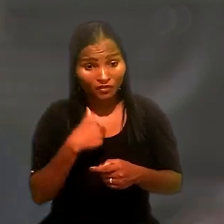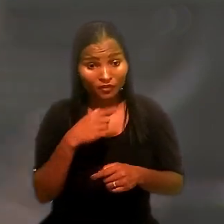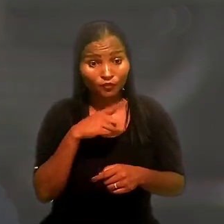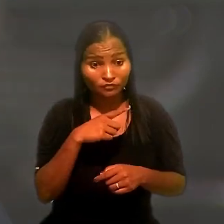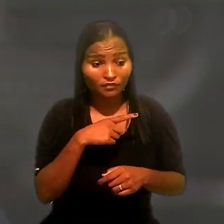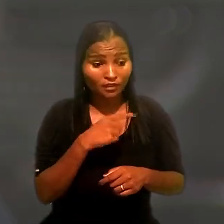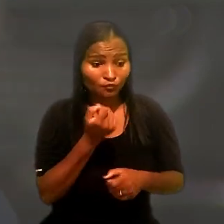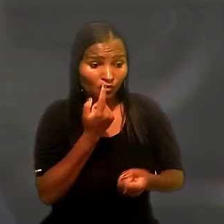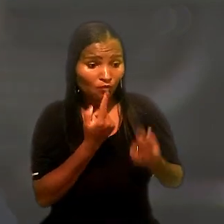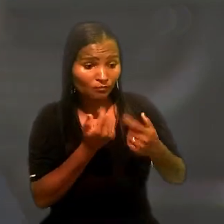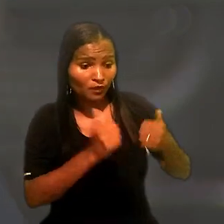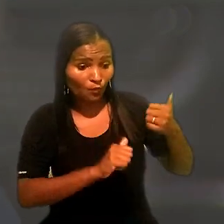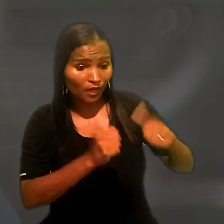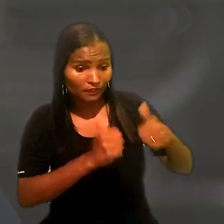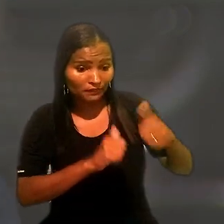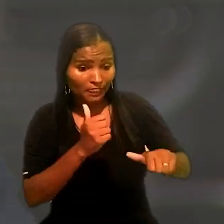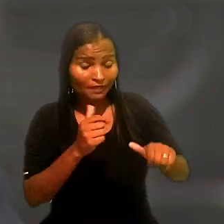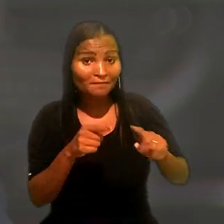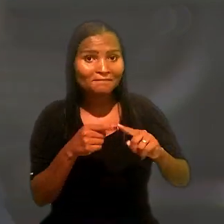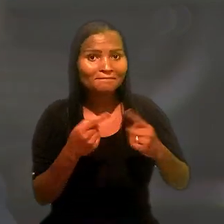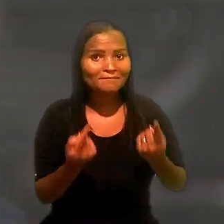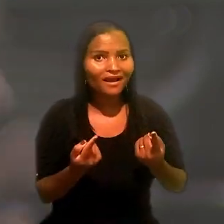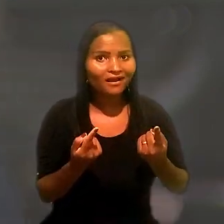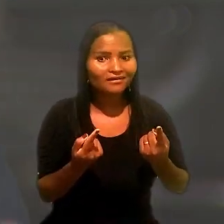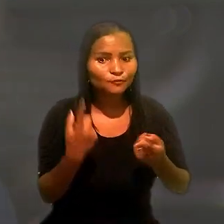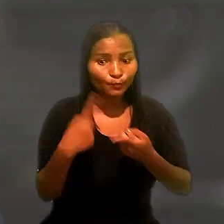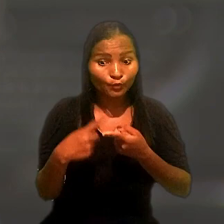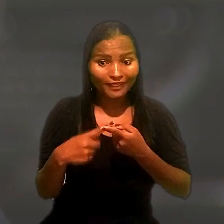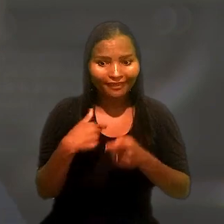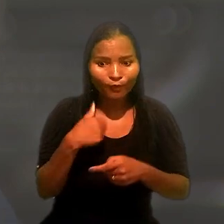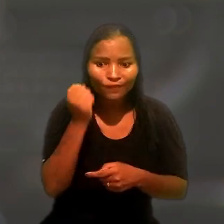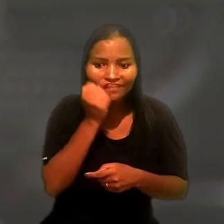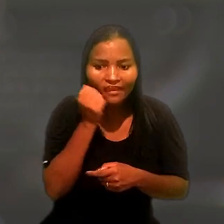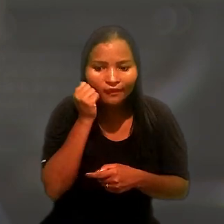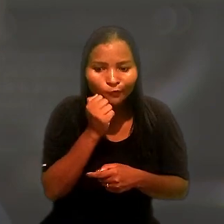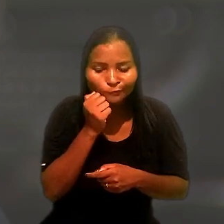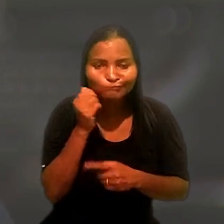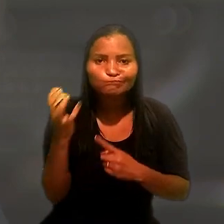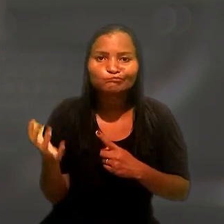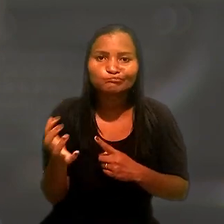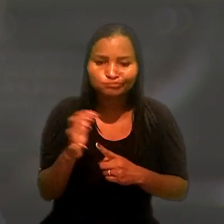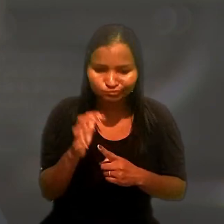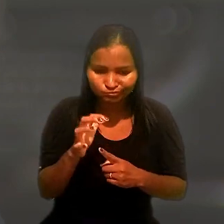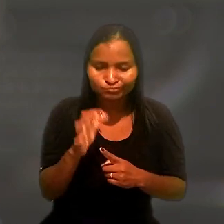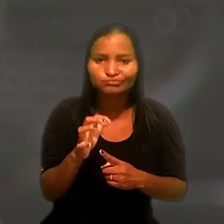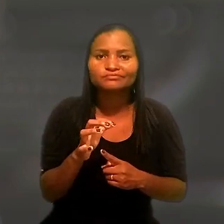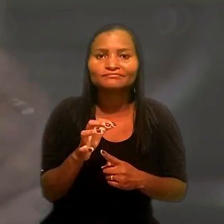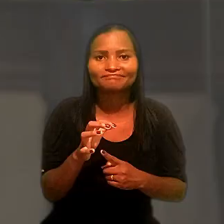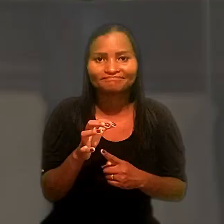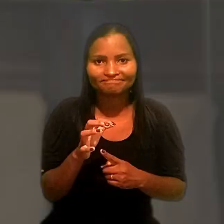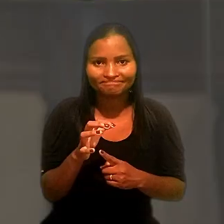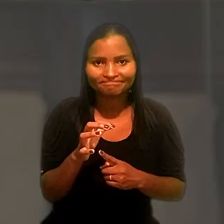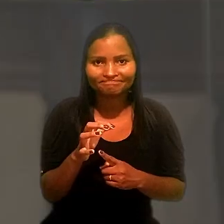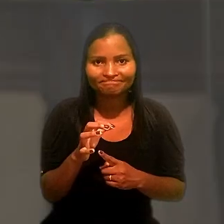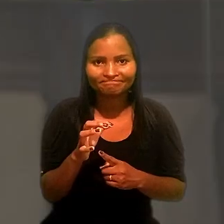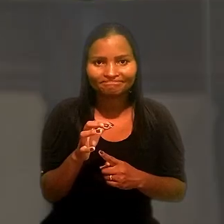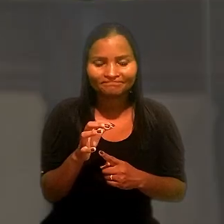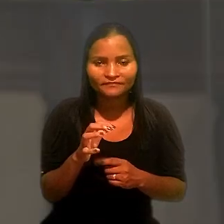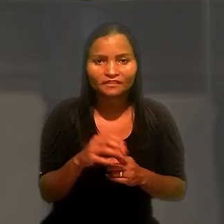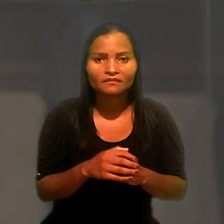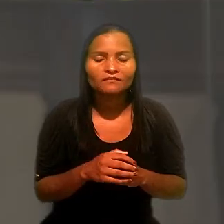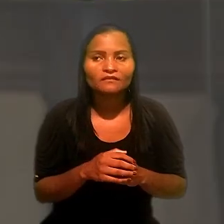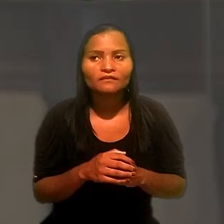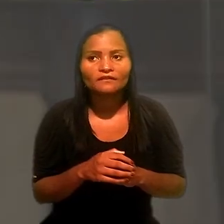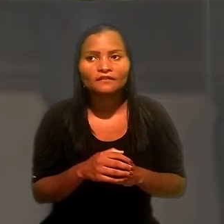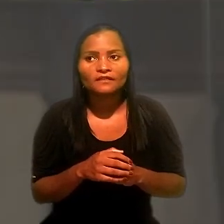algumas qualidades, mas o fato de ser negro, isso influenciou fundamentalmente.